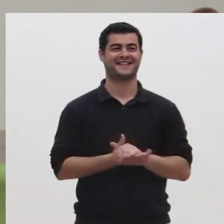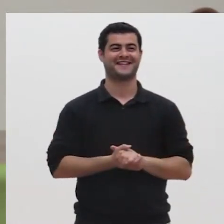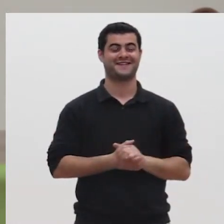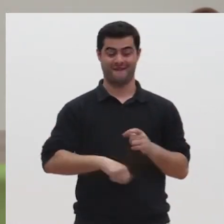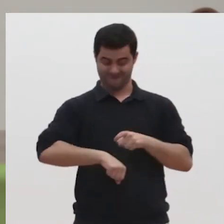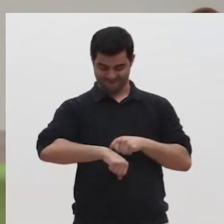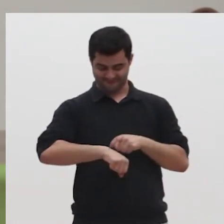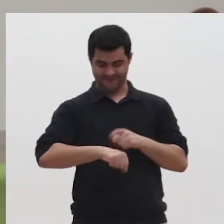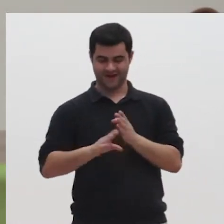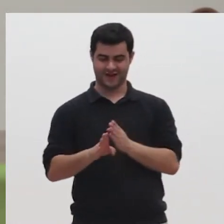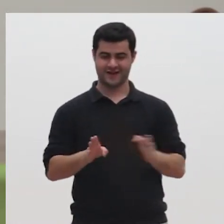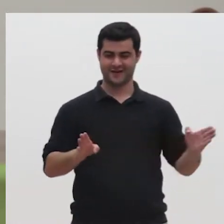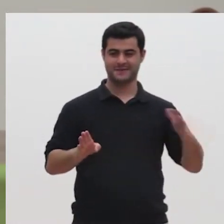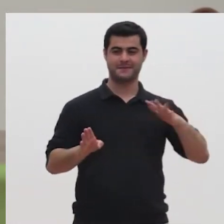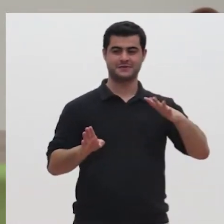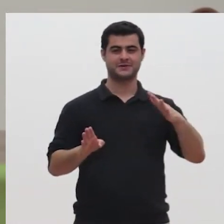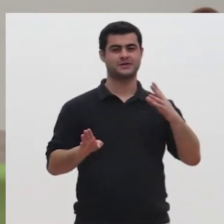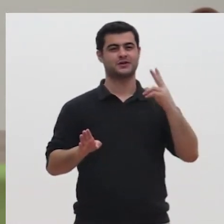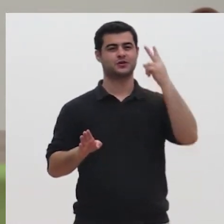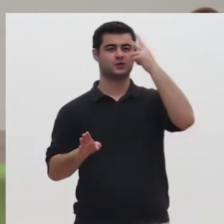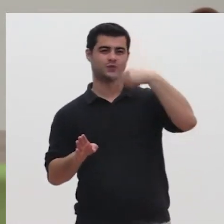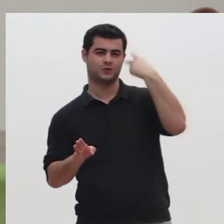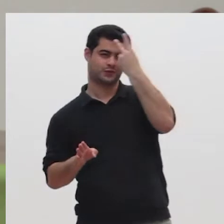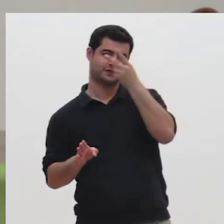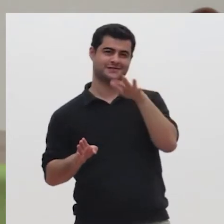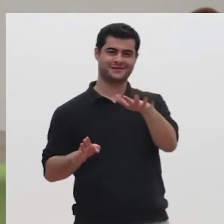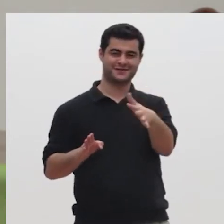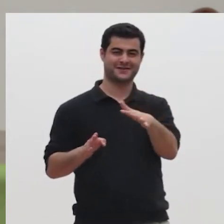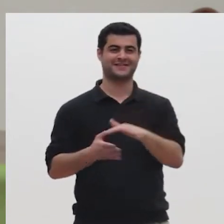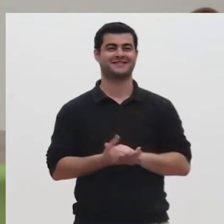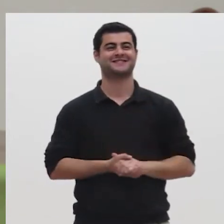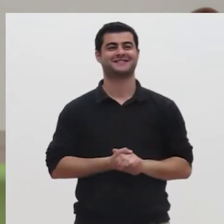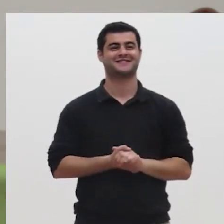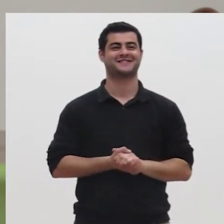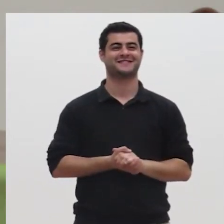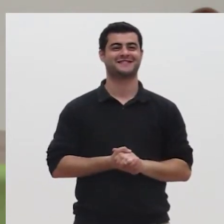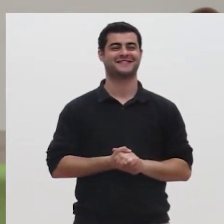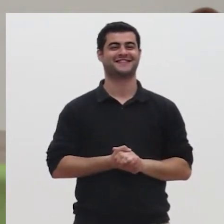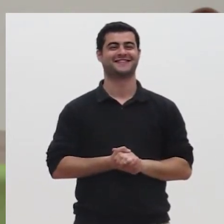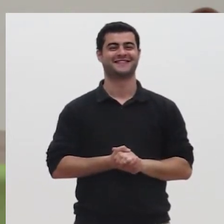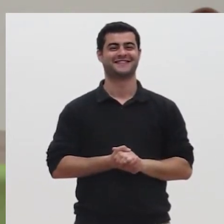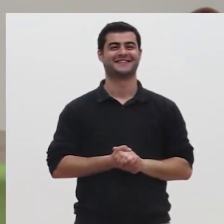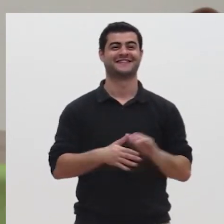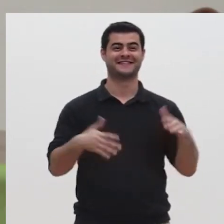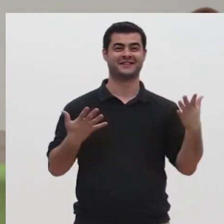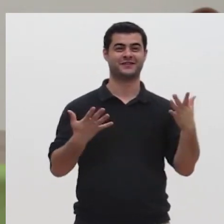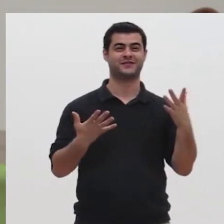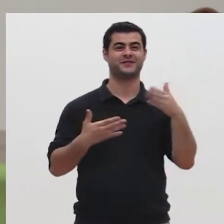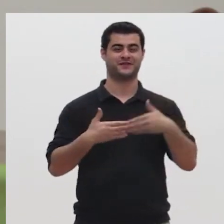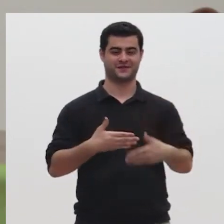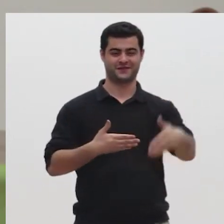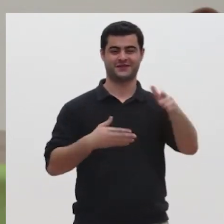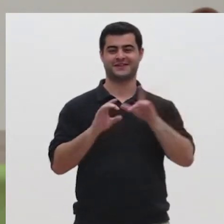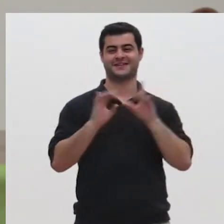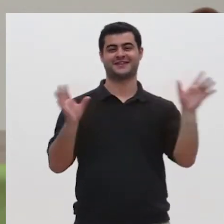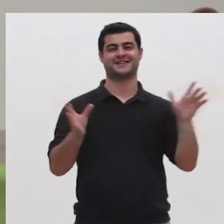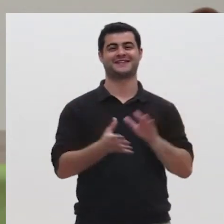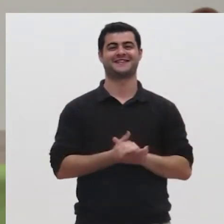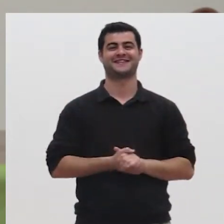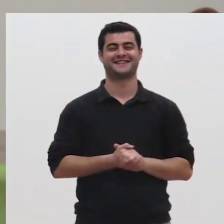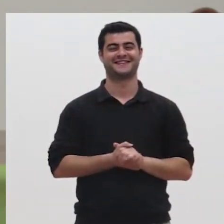horário provavelmente vai durar em torno de 2 horas, tá? Então, vamos dar início. Eu vou passar, então, a